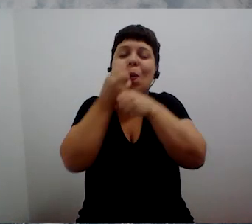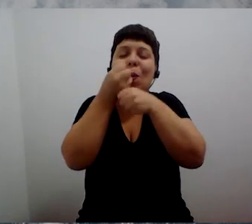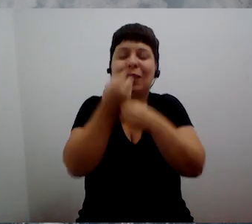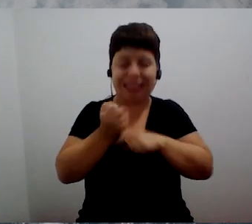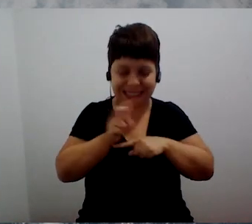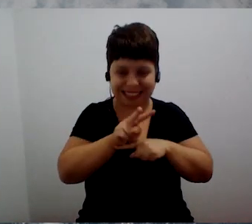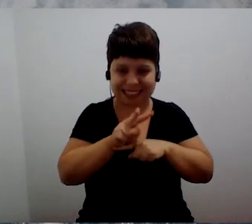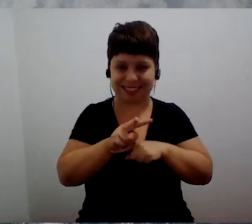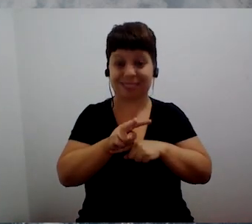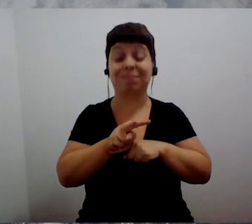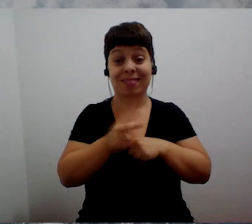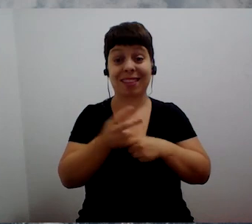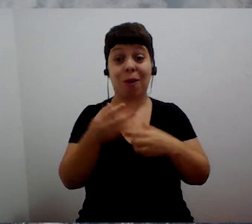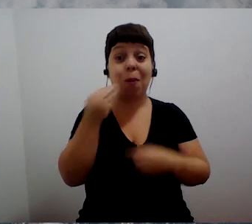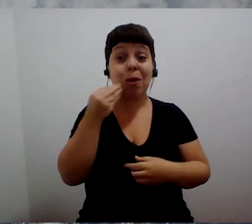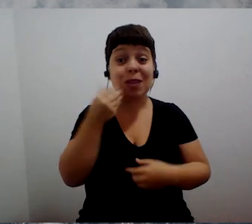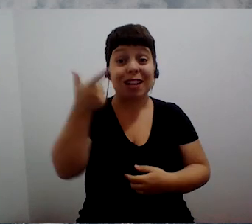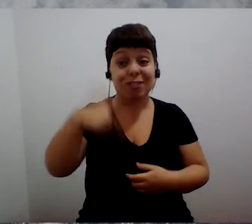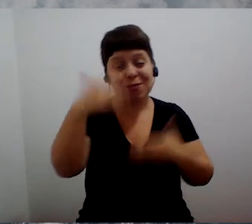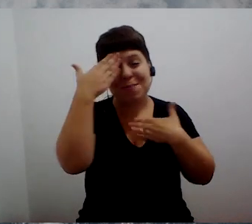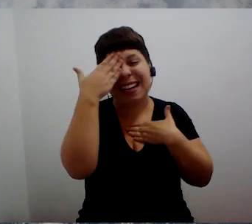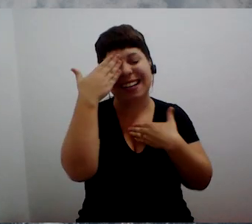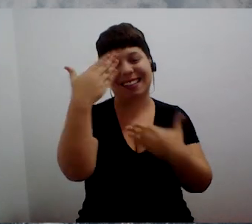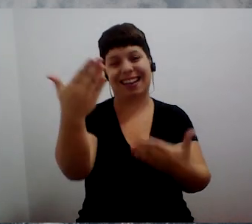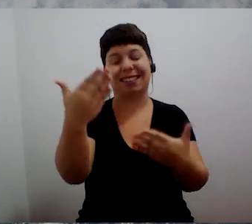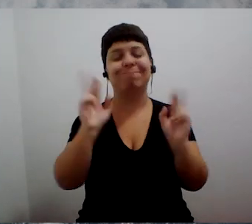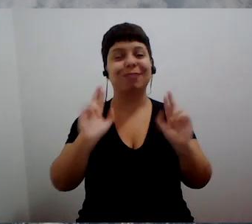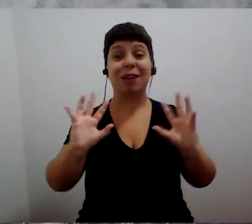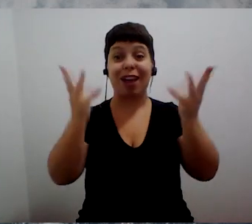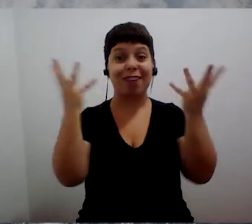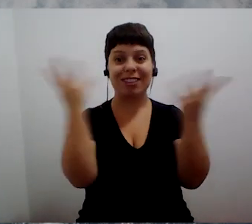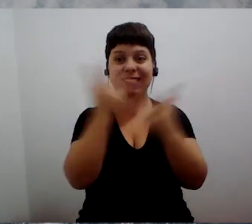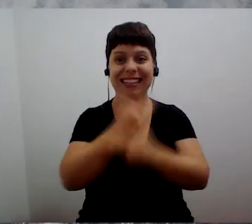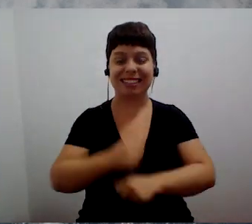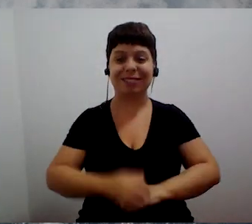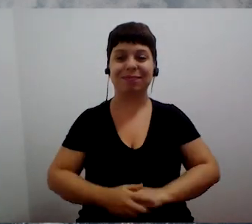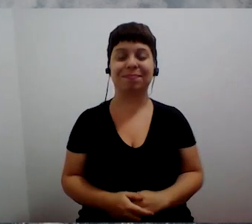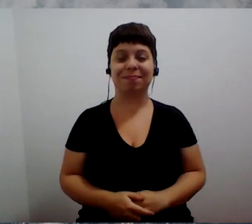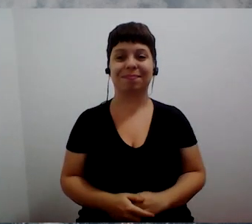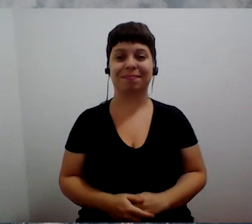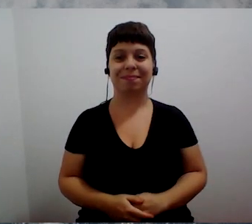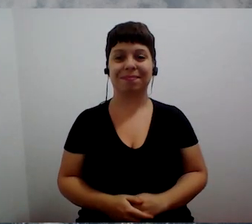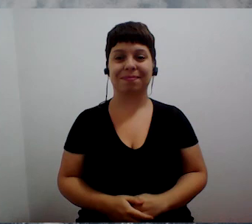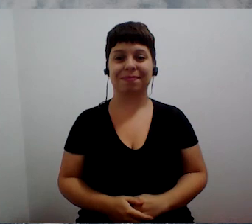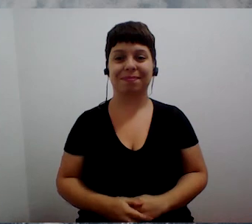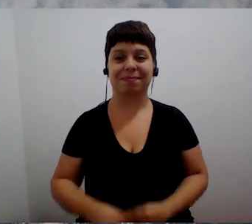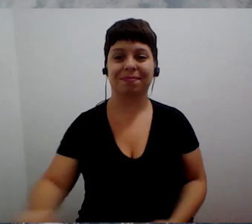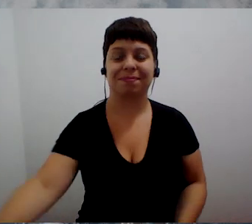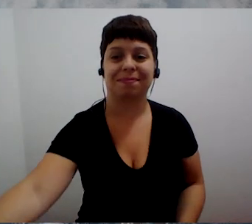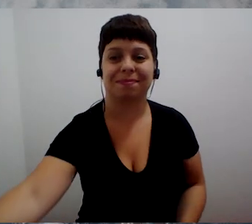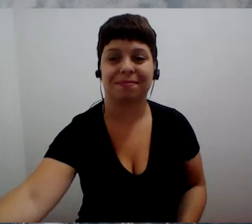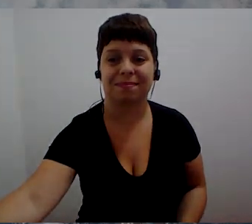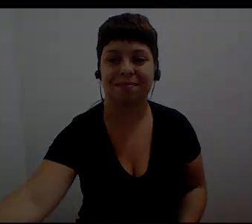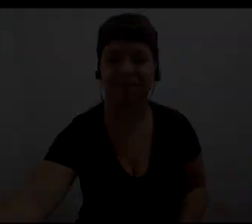unidos em um só coração. Obrigada mais uma vez pela oportunidade e agradeço, gente, que esse